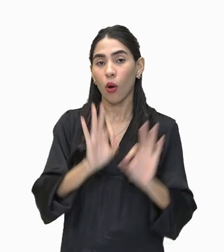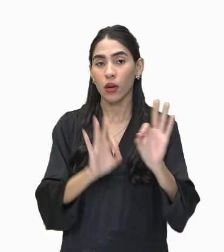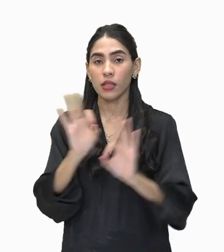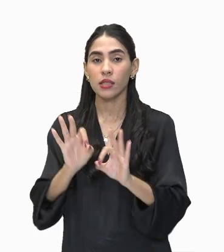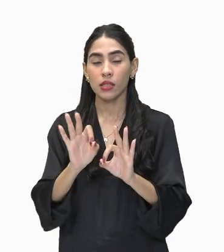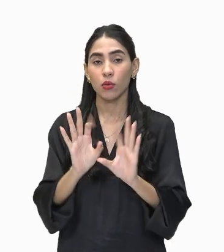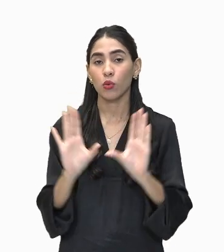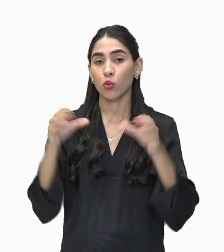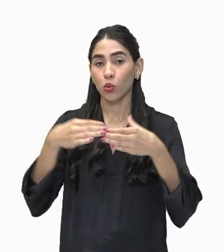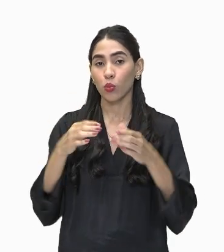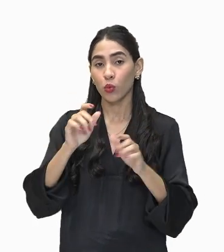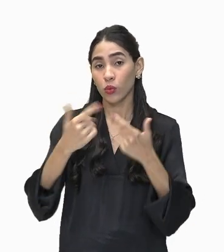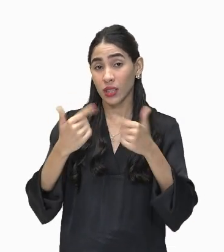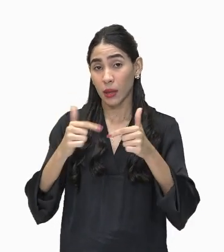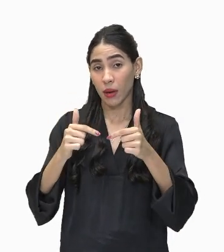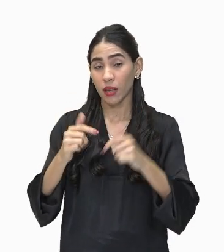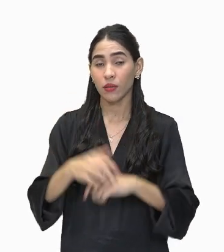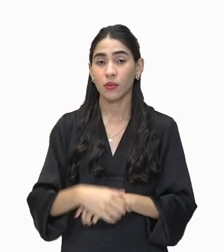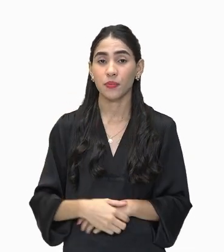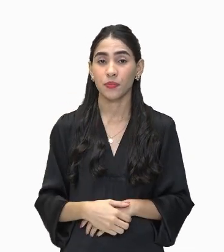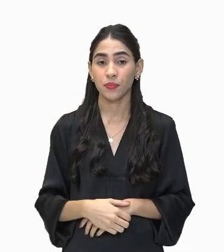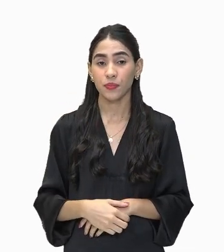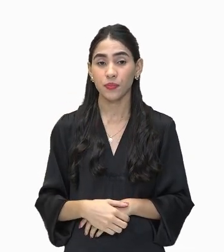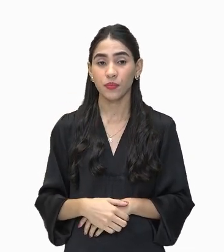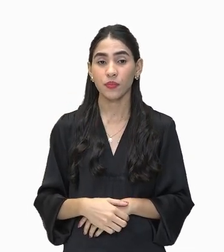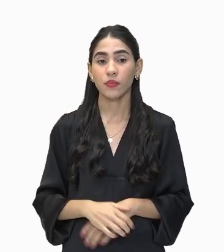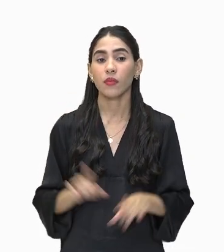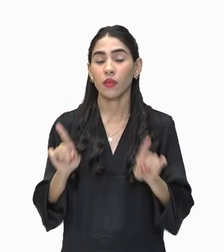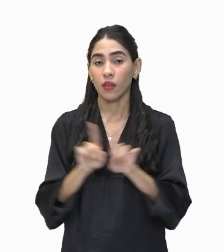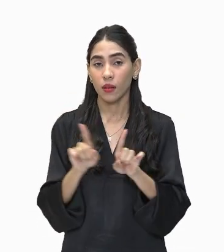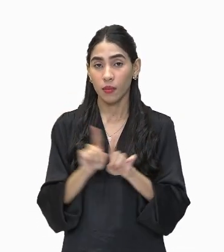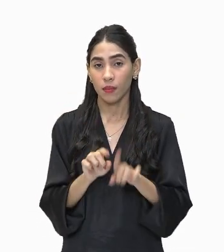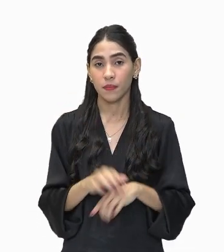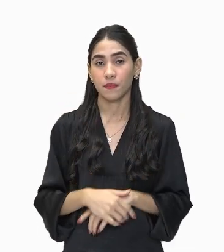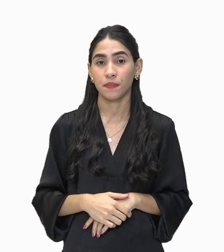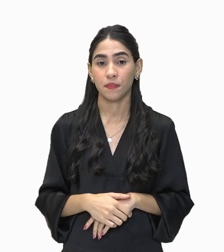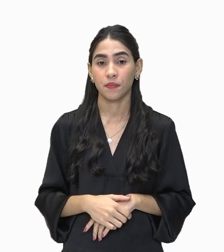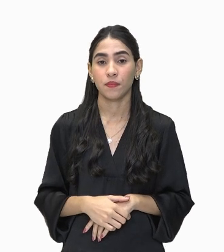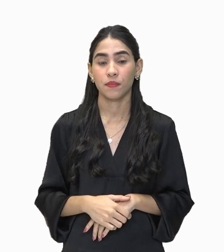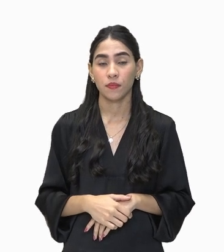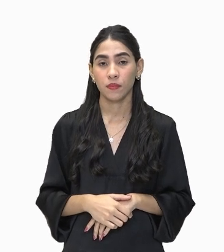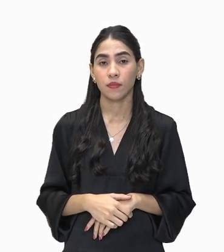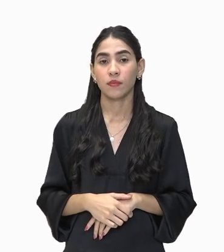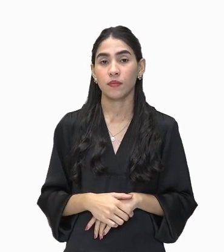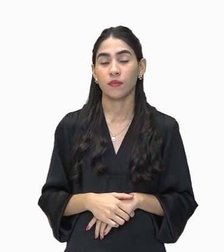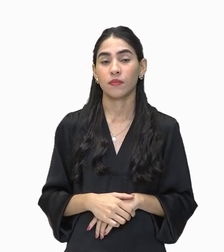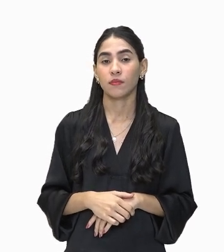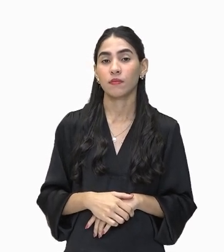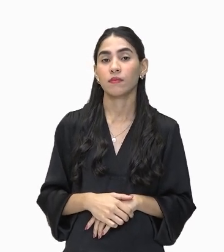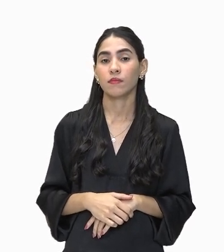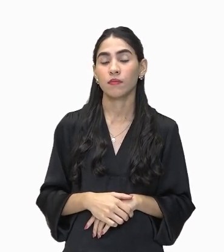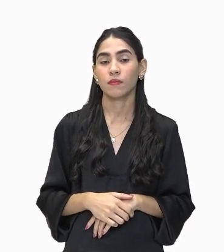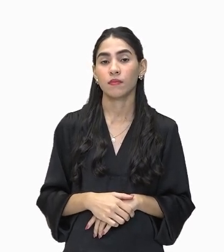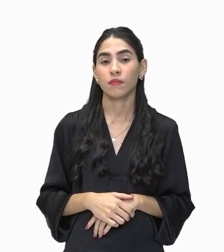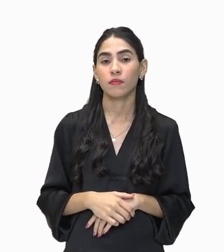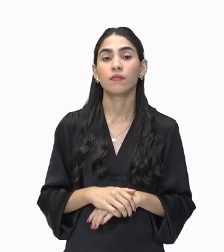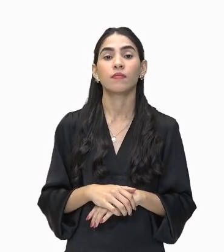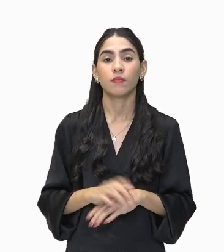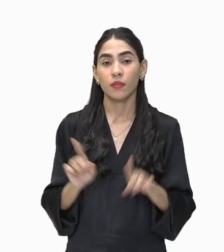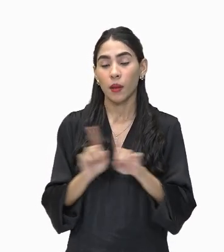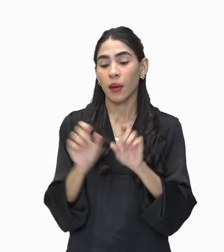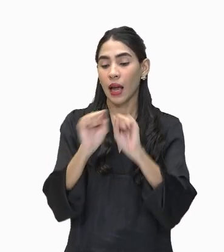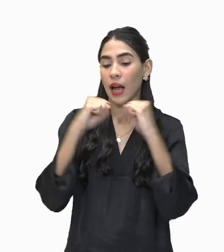né? Também eles se originaram a partir das